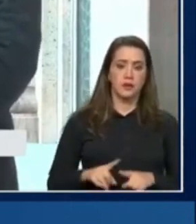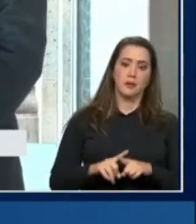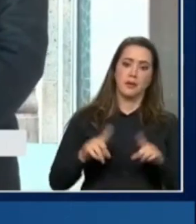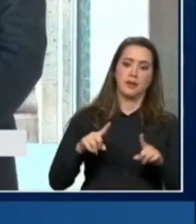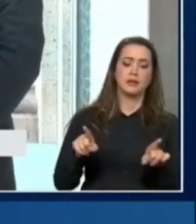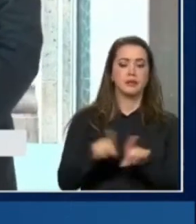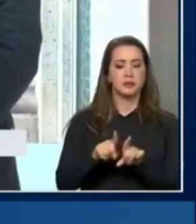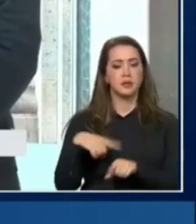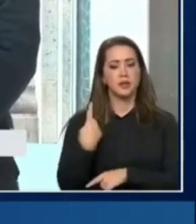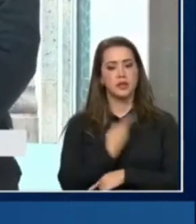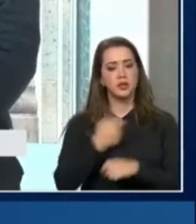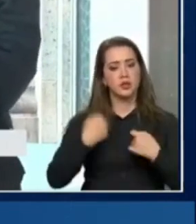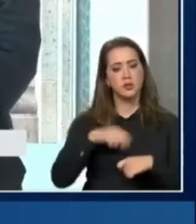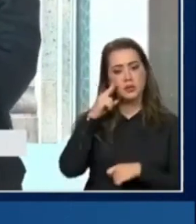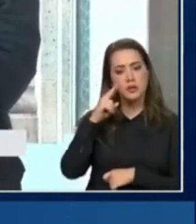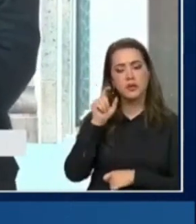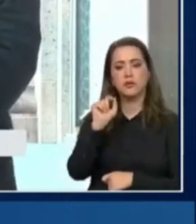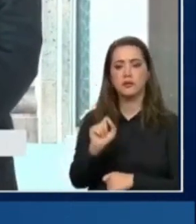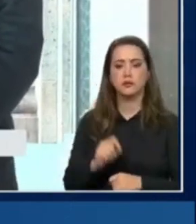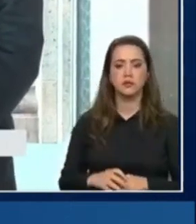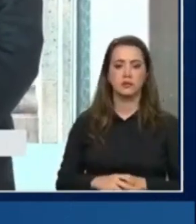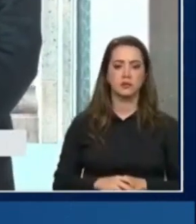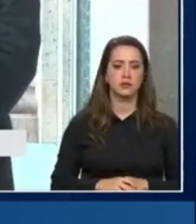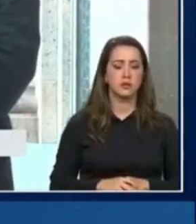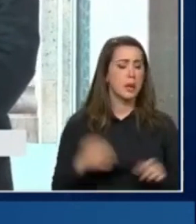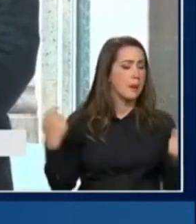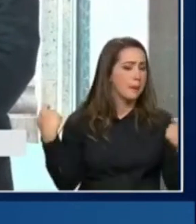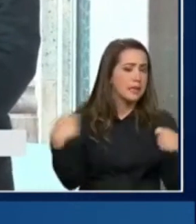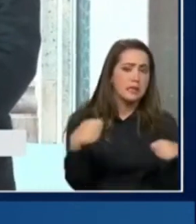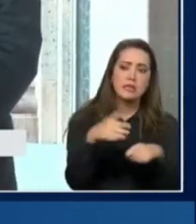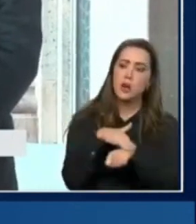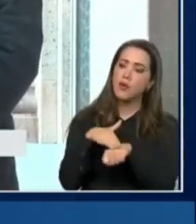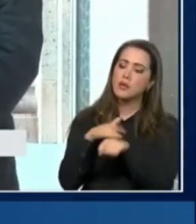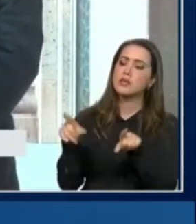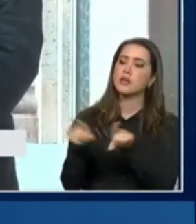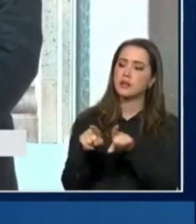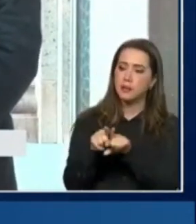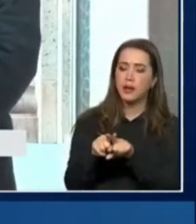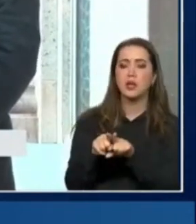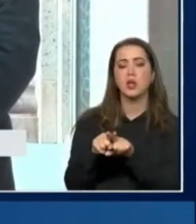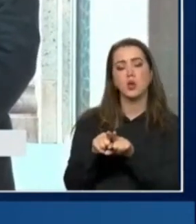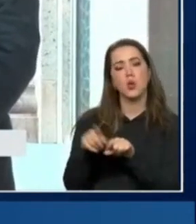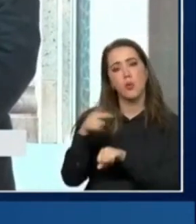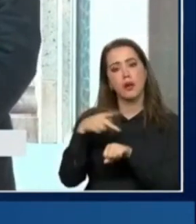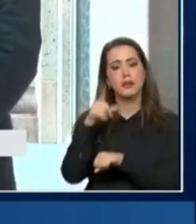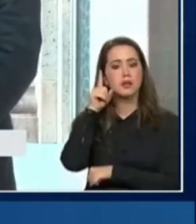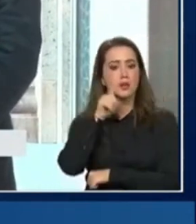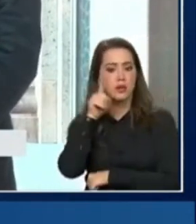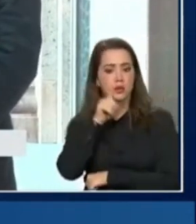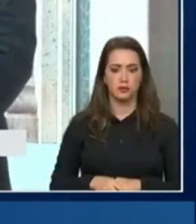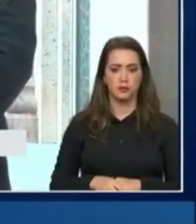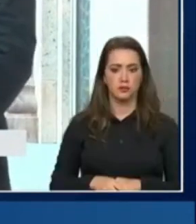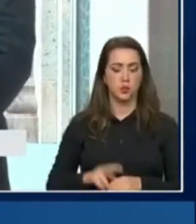muitos americanos revoltados, indignados. Mas como eu estava dizendo, essa é uma questão central para os americanos e também para os europeus. Quando o Macron